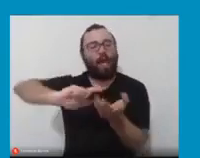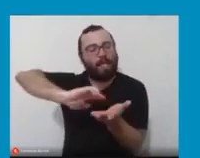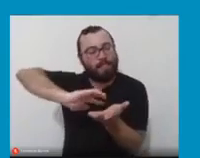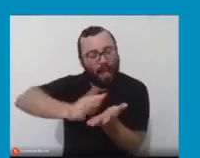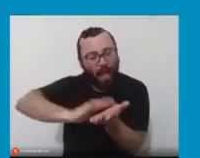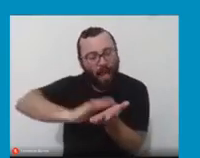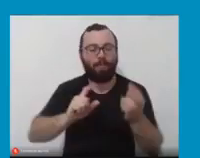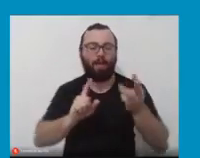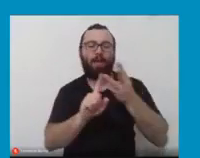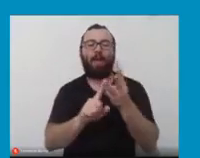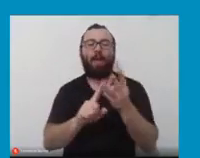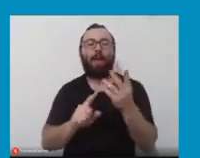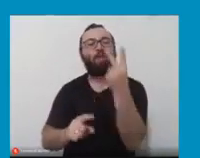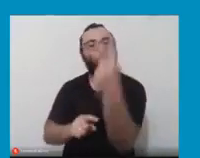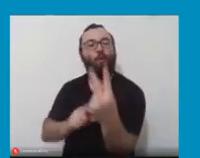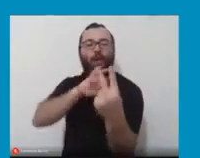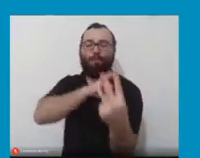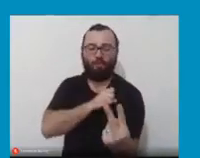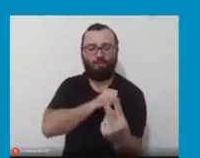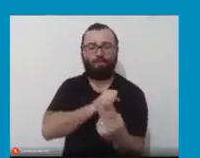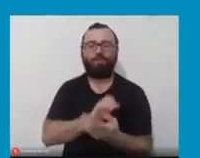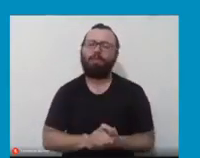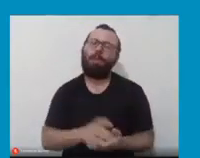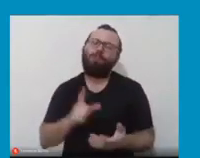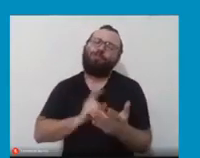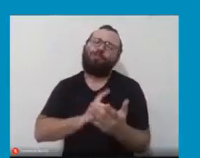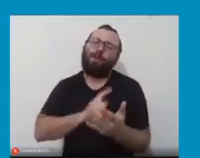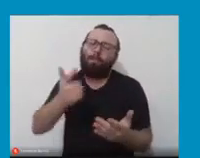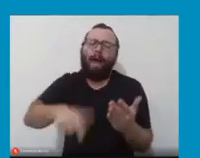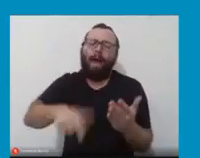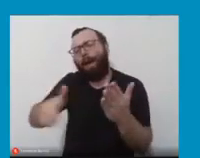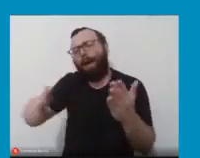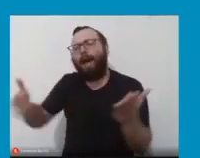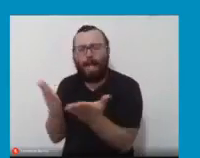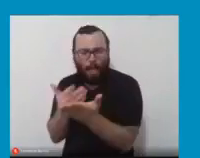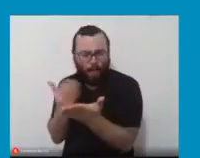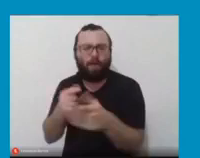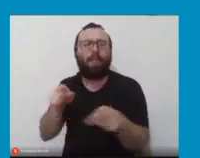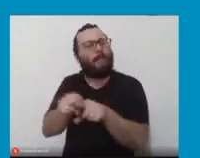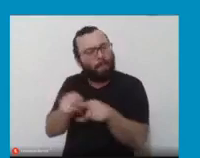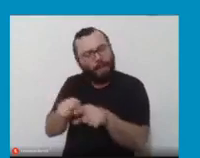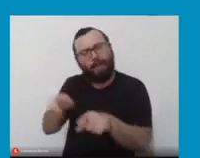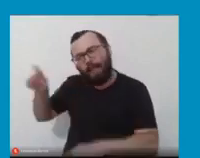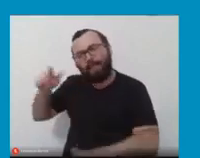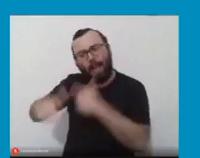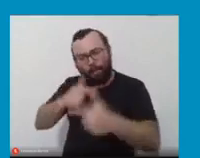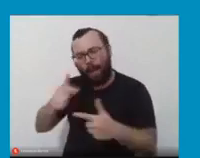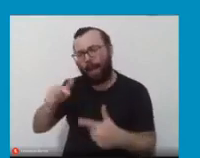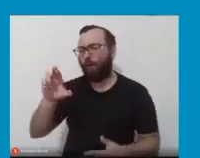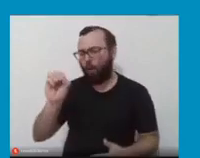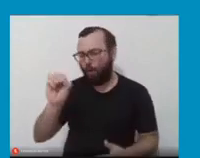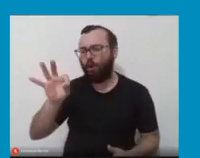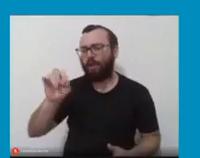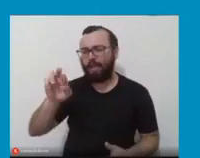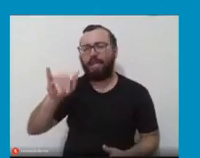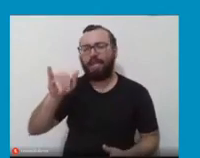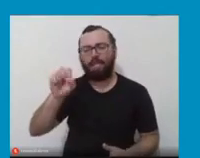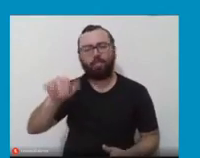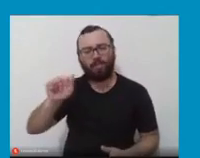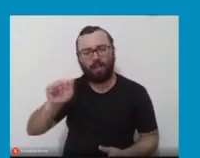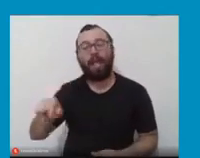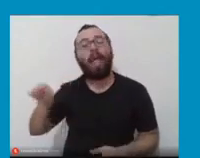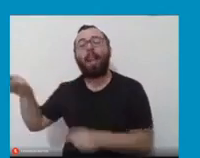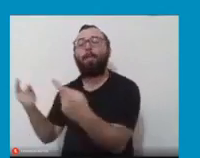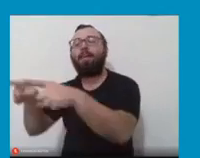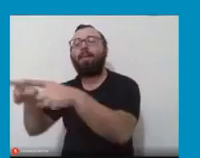Dois Amores, entre outros, além, naturalmente, do seu trabalho como roteirista em Quase Dois Irmãos, o filme em parceria com Lúcia